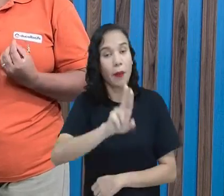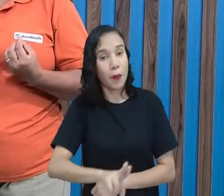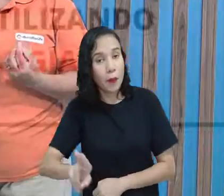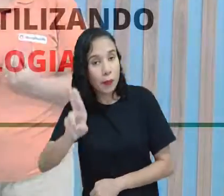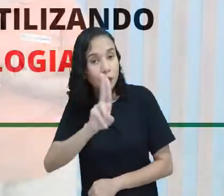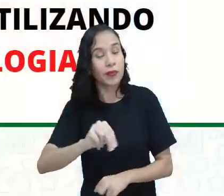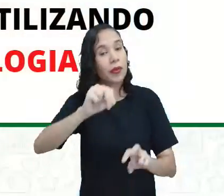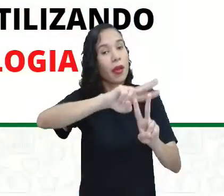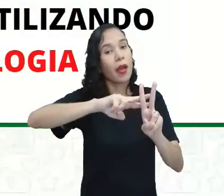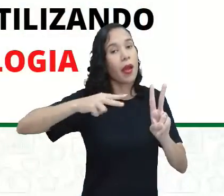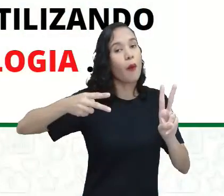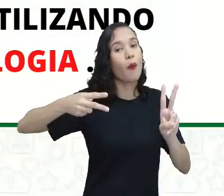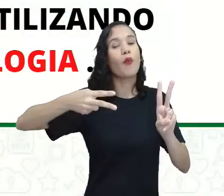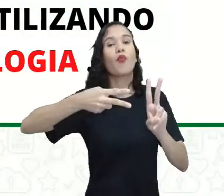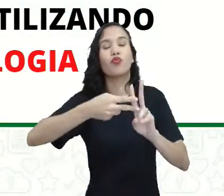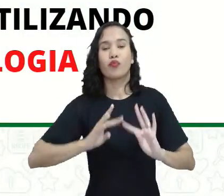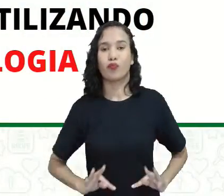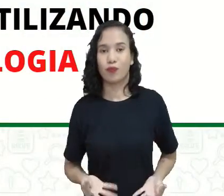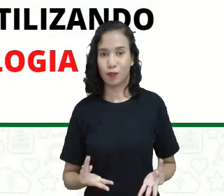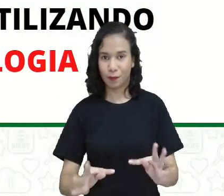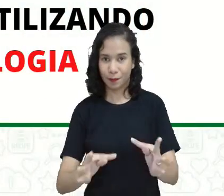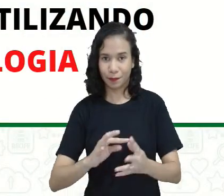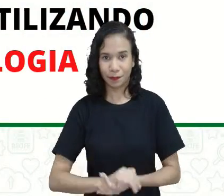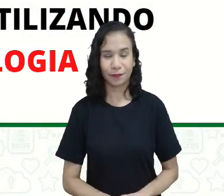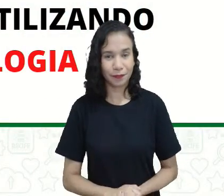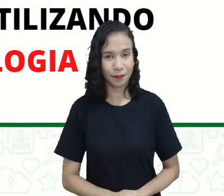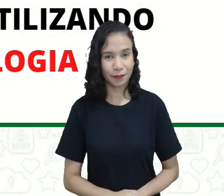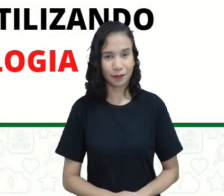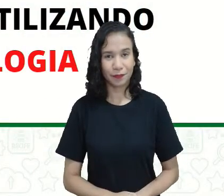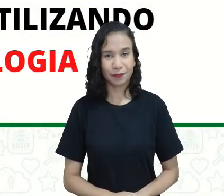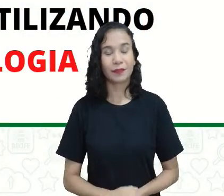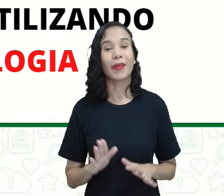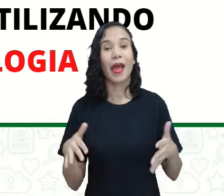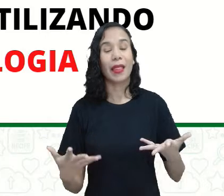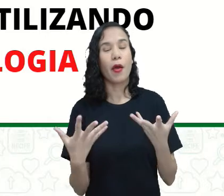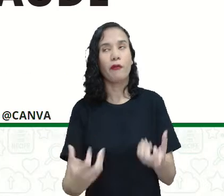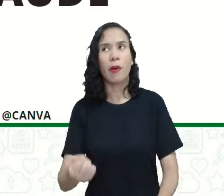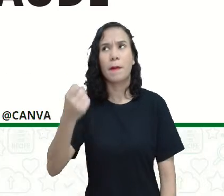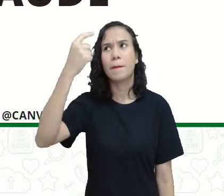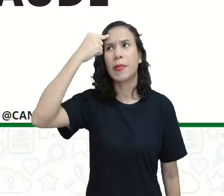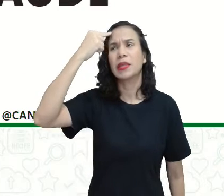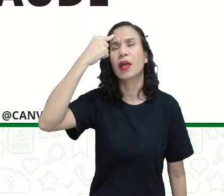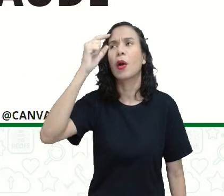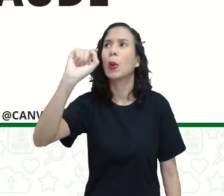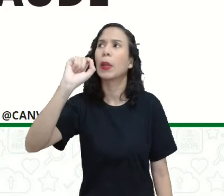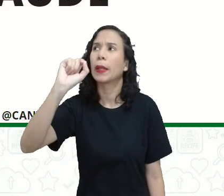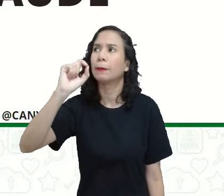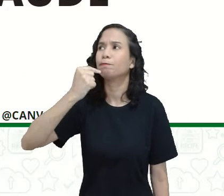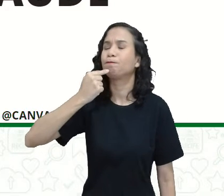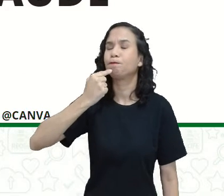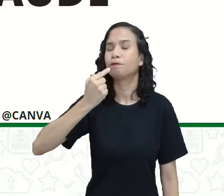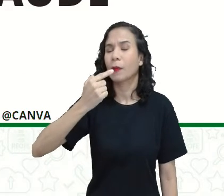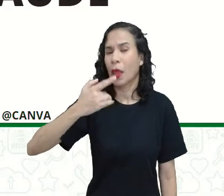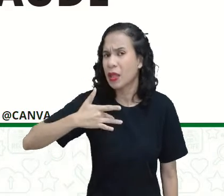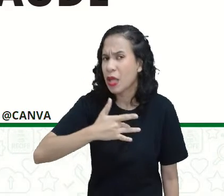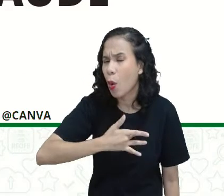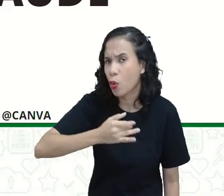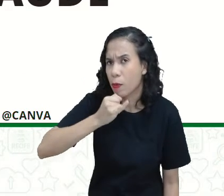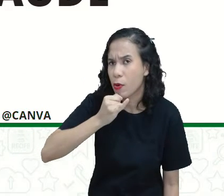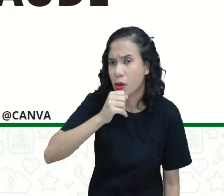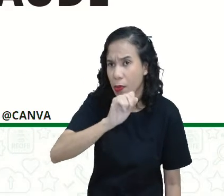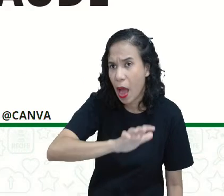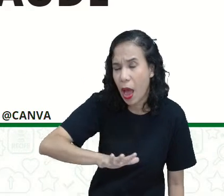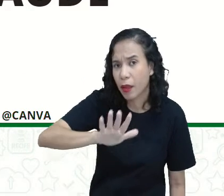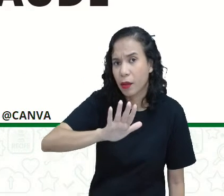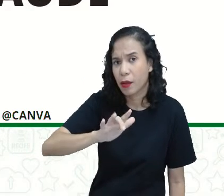utilizando um recurso tecnológico, tá? Então, vamos pensar assim. Na saúde, eu